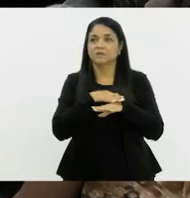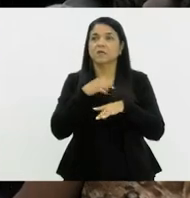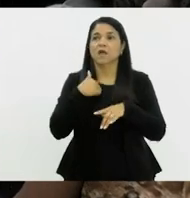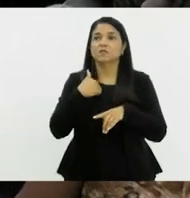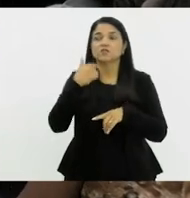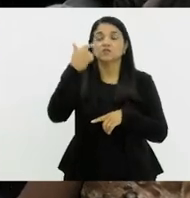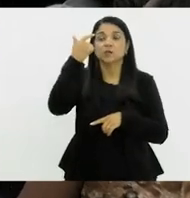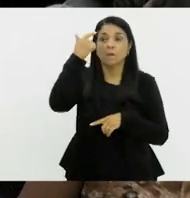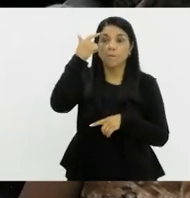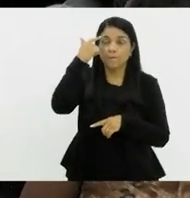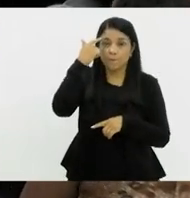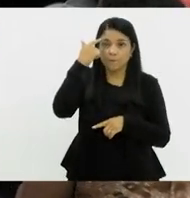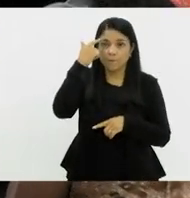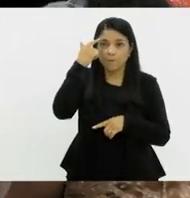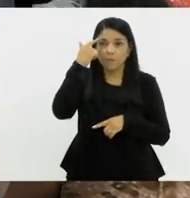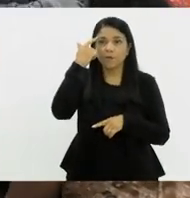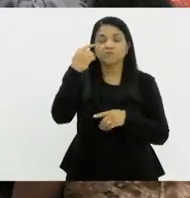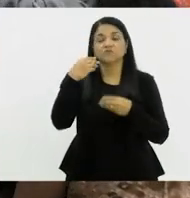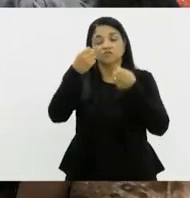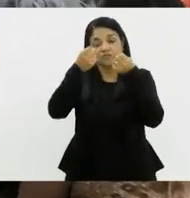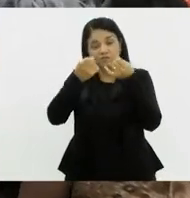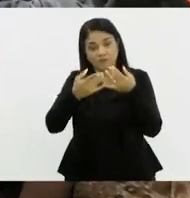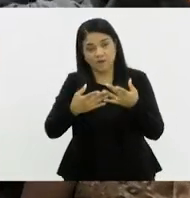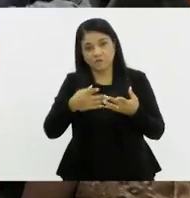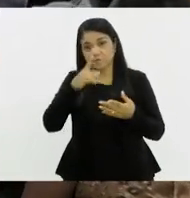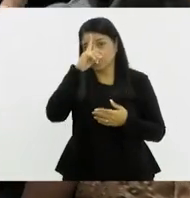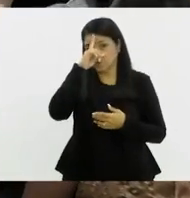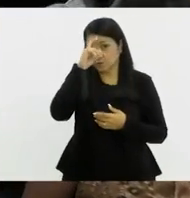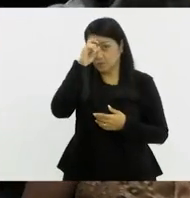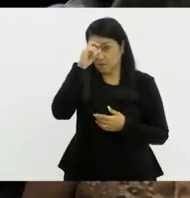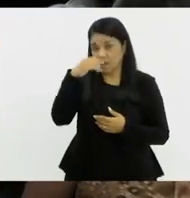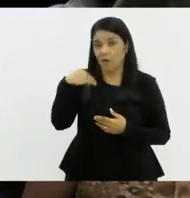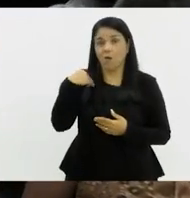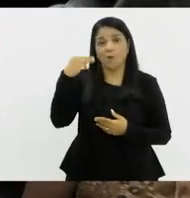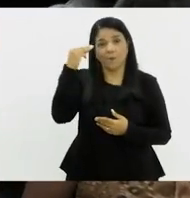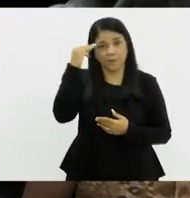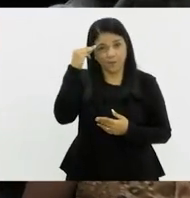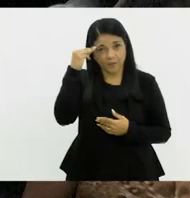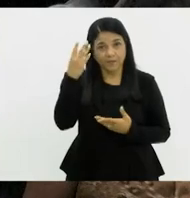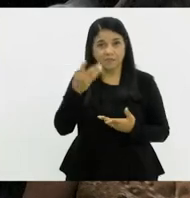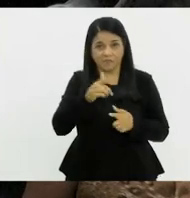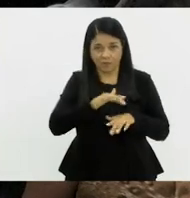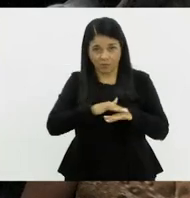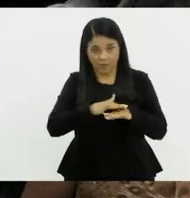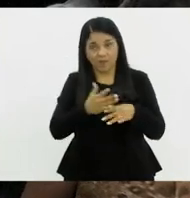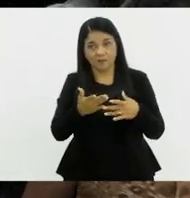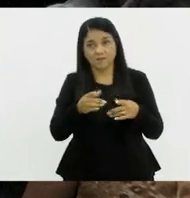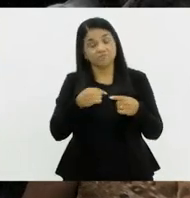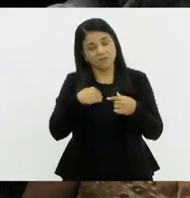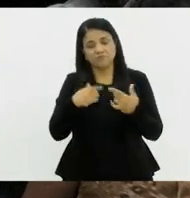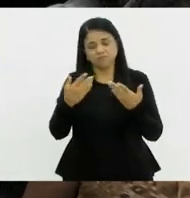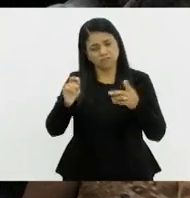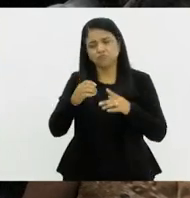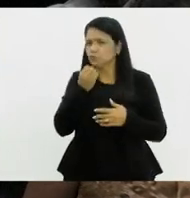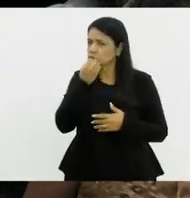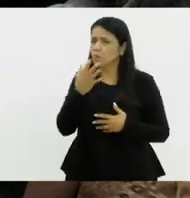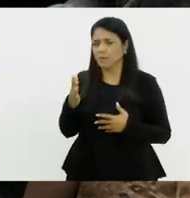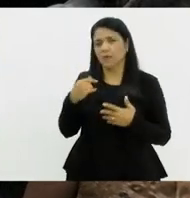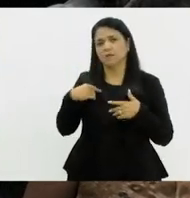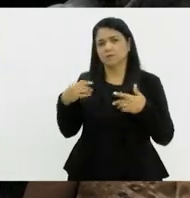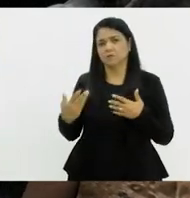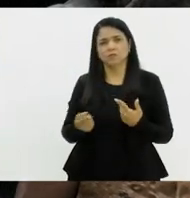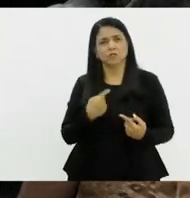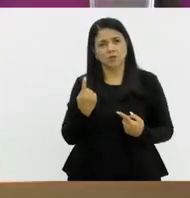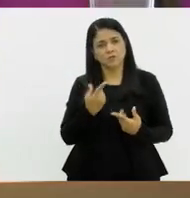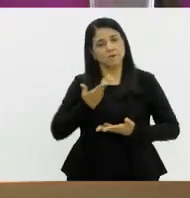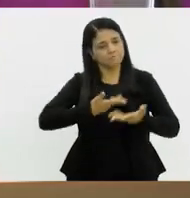ia ser um relatório. Tratar do sanatório, tudo isso, né? Mas tudo bem, a gente está aqui para construir pontes. Mas